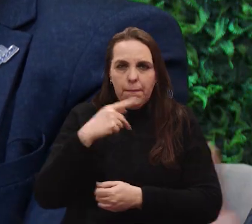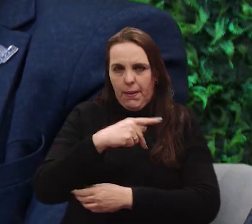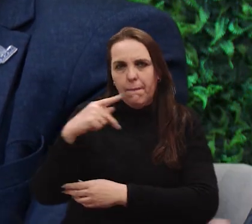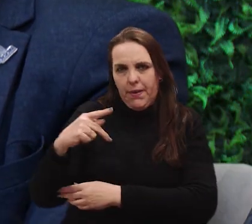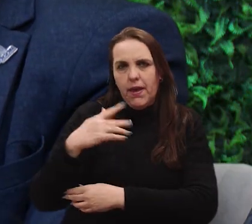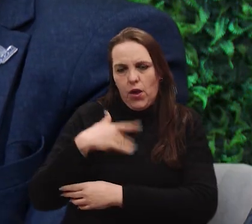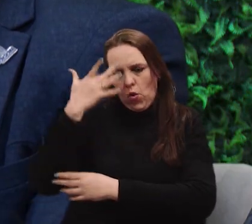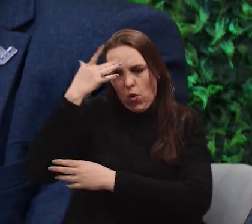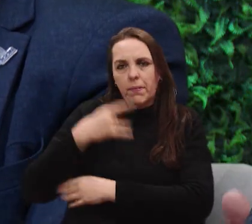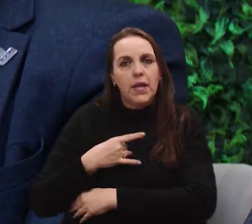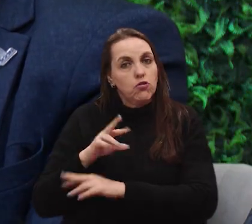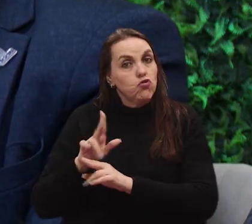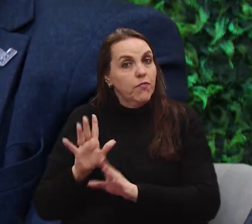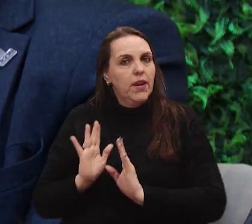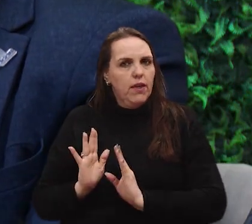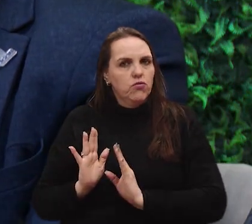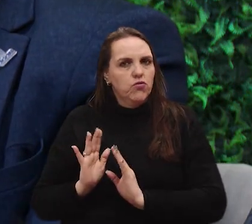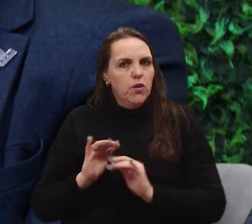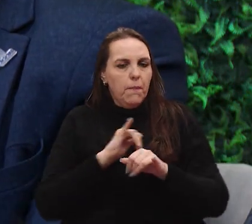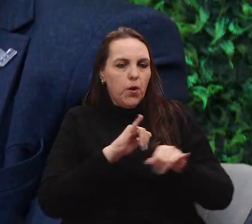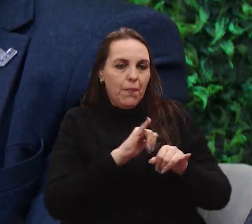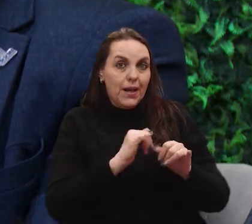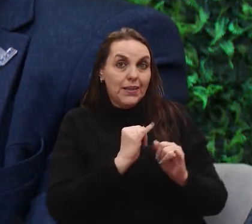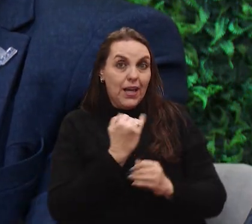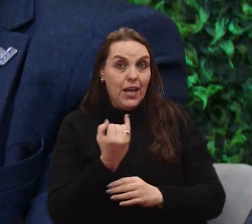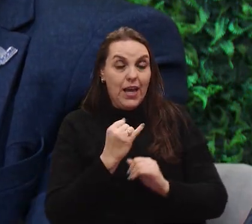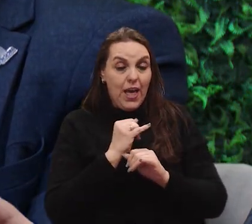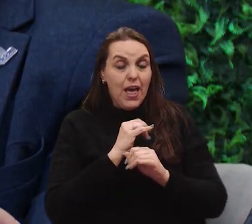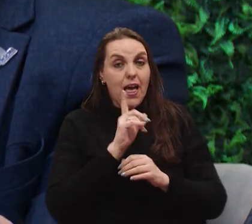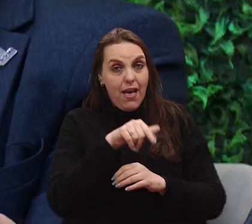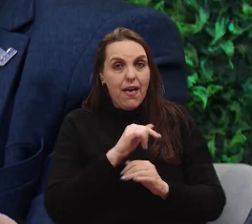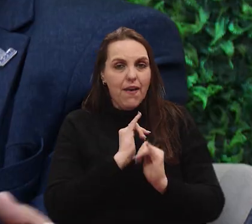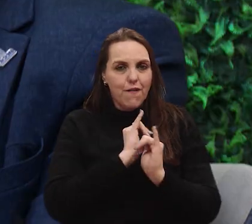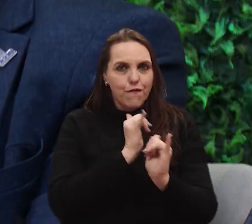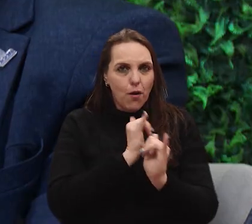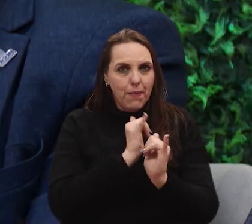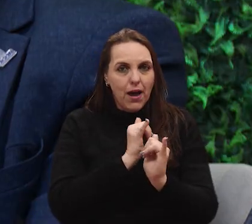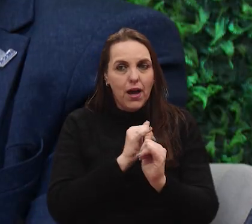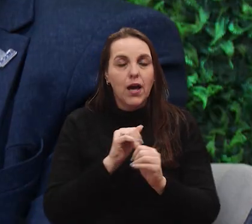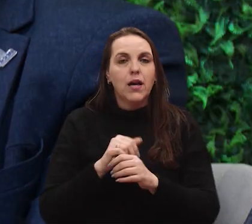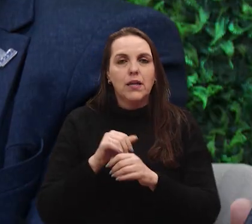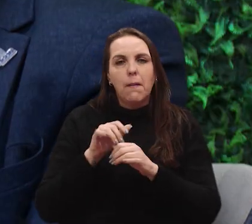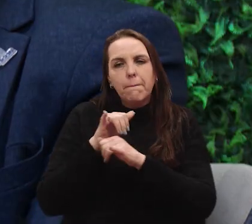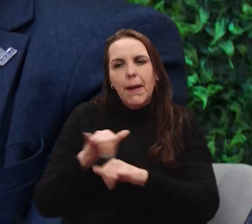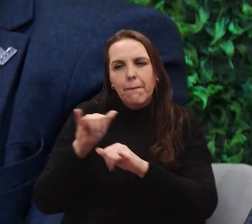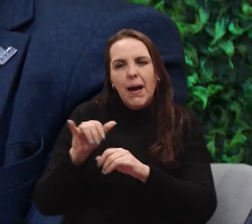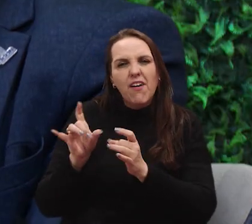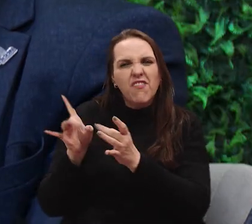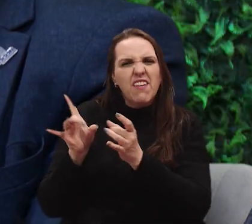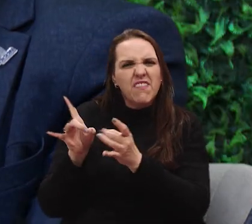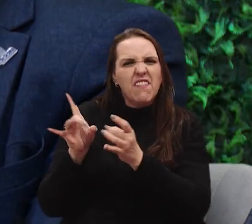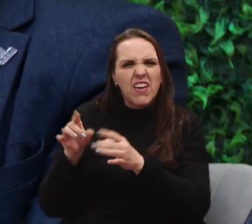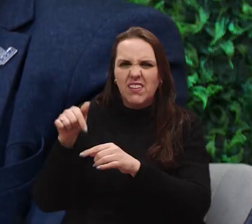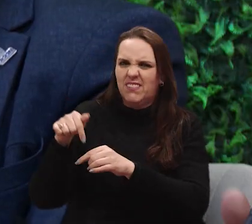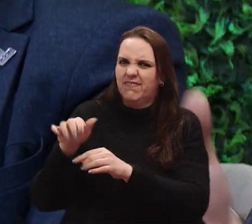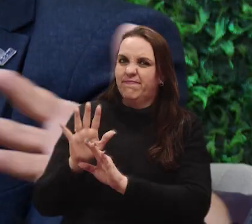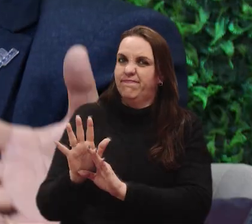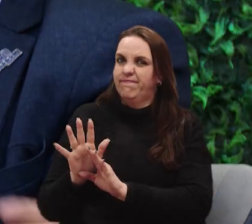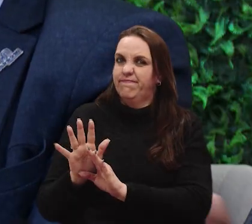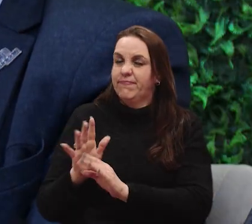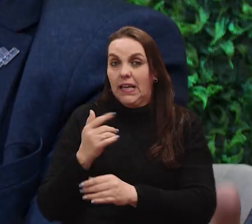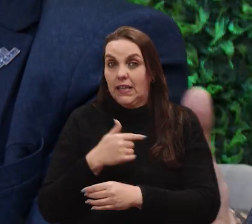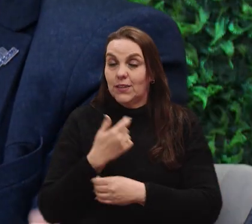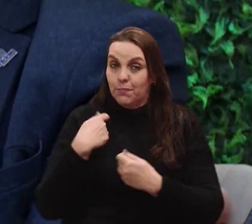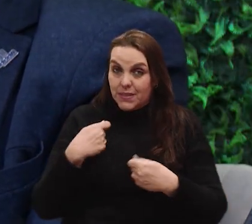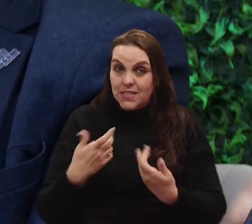propaganda eu entendo que tem diferença. Propaganda é informação, publicidade é venda. Né? O que eu entendo? Que eles deveriam usar um